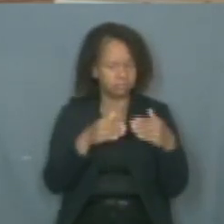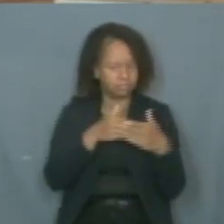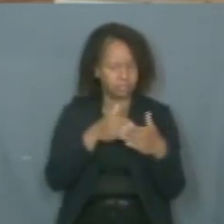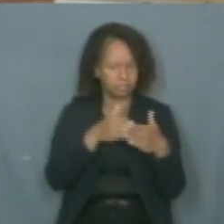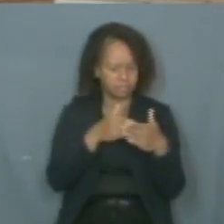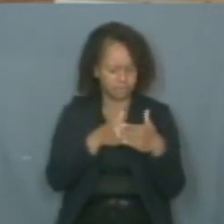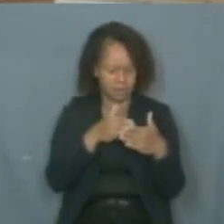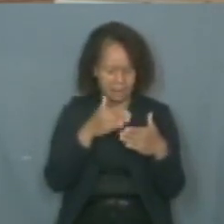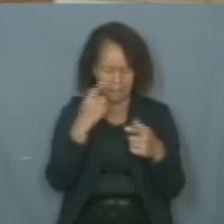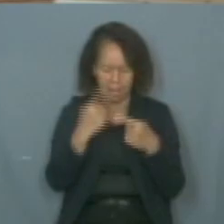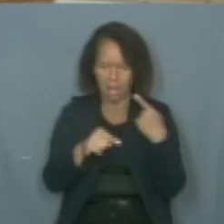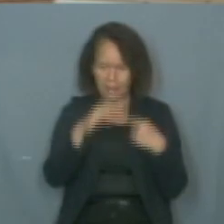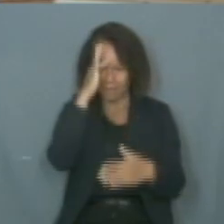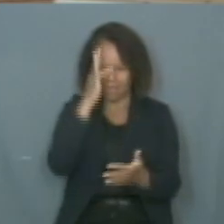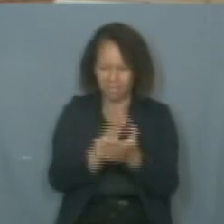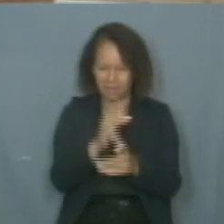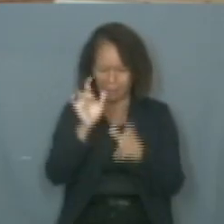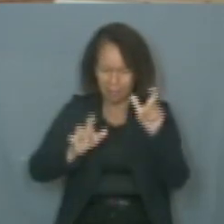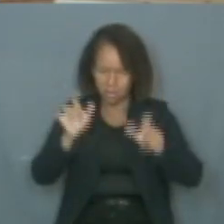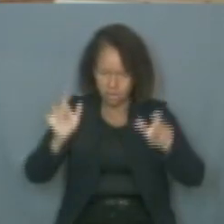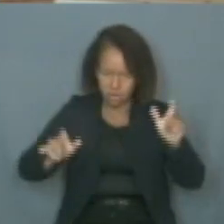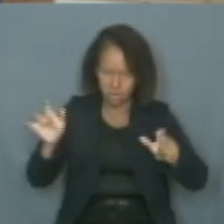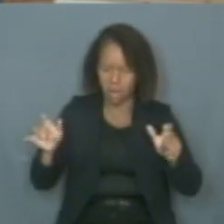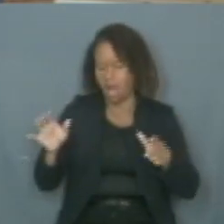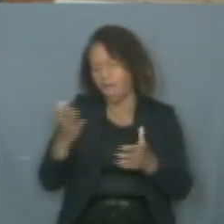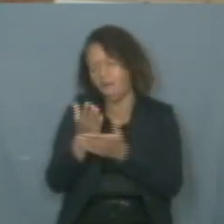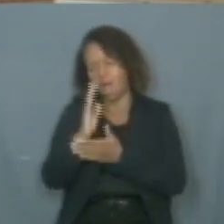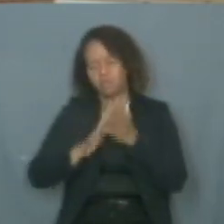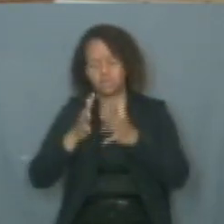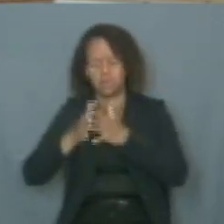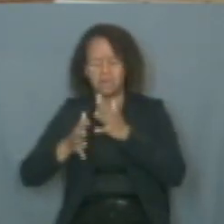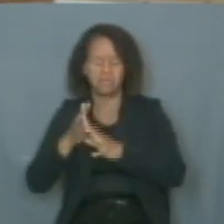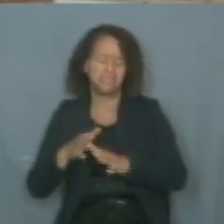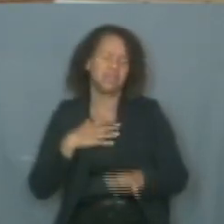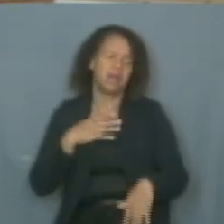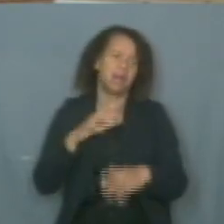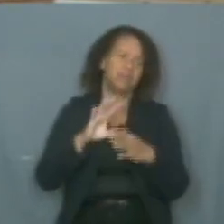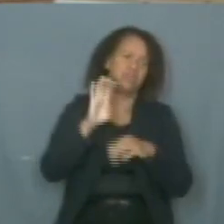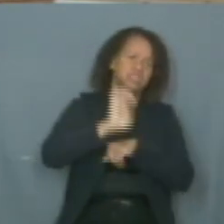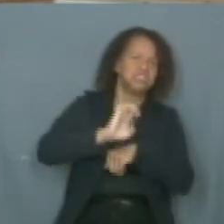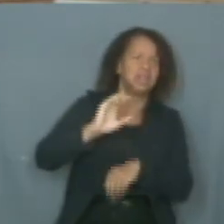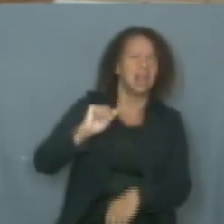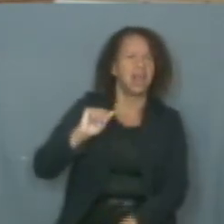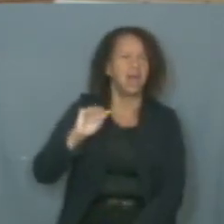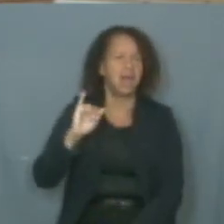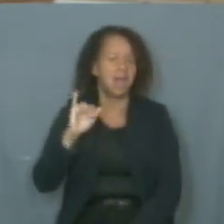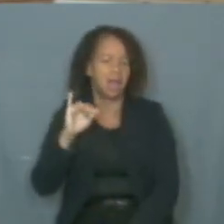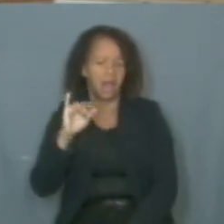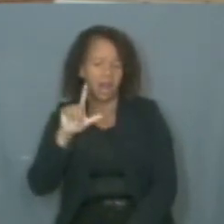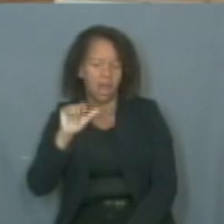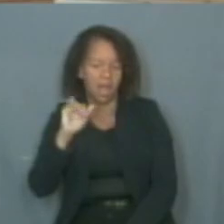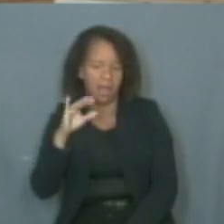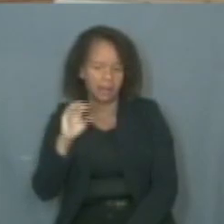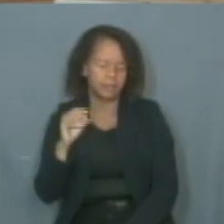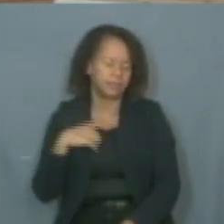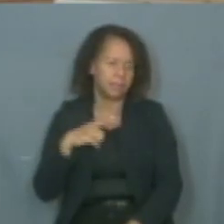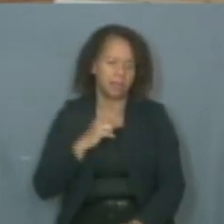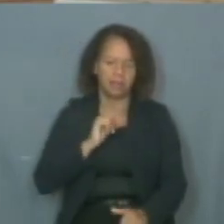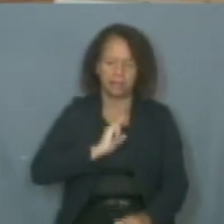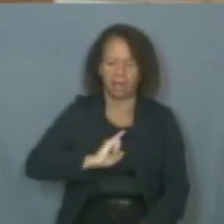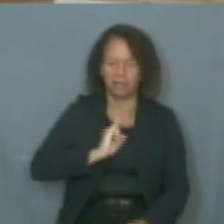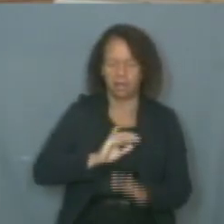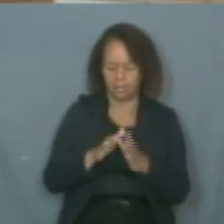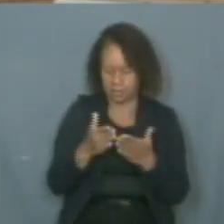das pessoas. Muito se confunde. O Estado é laico, então não pode ter intervalo bíblico, mas é aí que você se confunde.